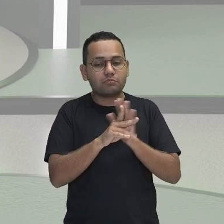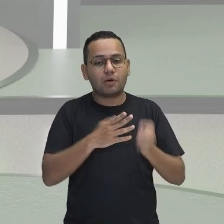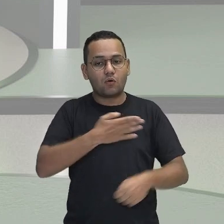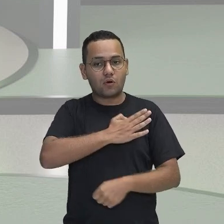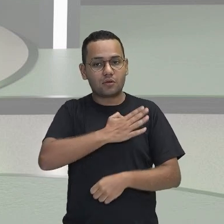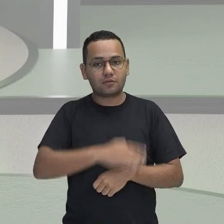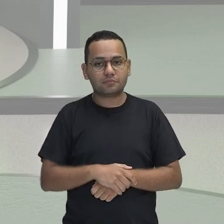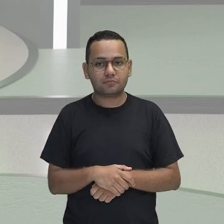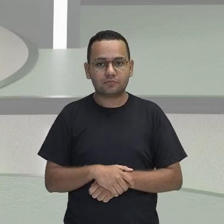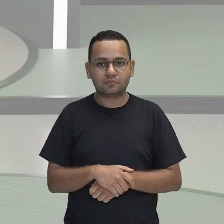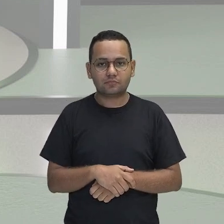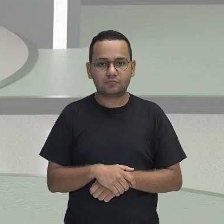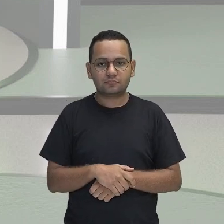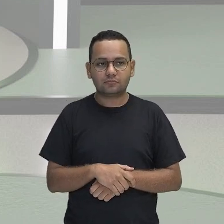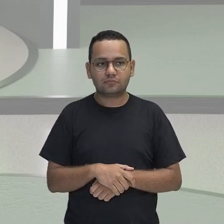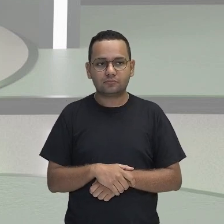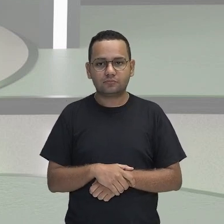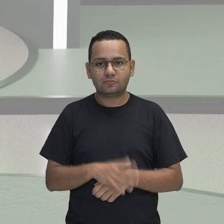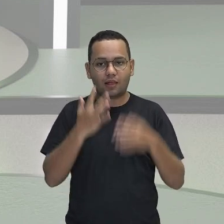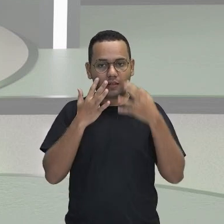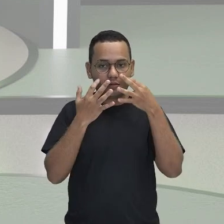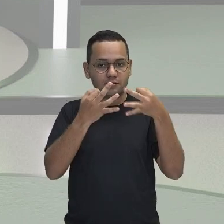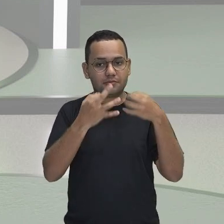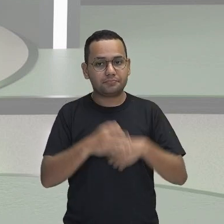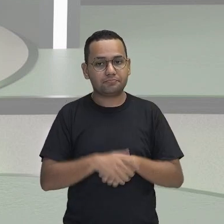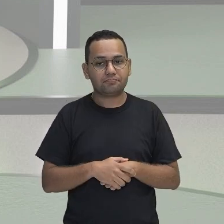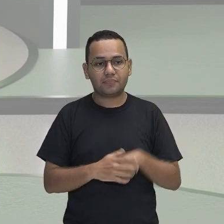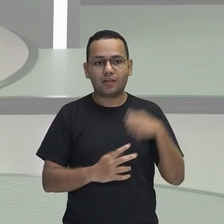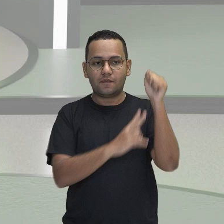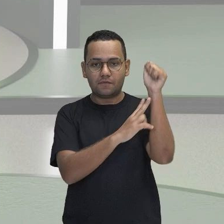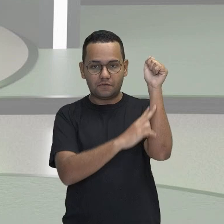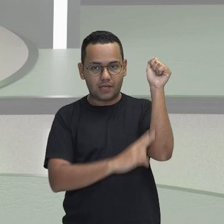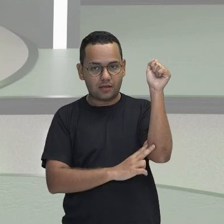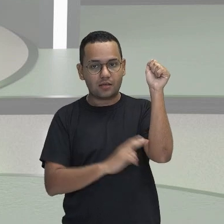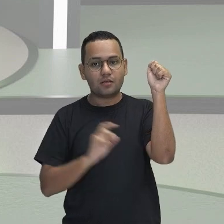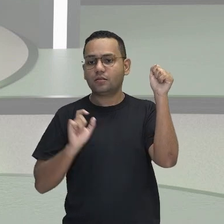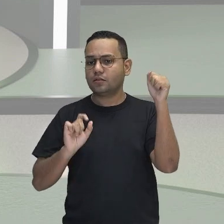marcar aqui esse ponto. As veias, elas fazem